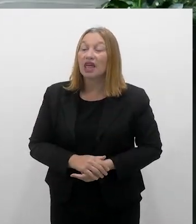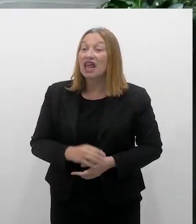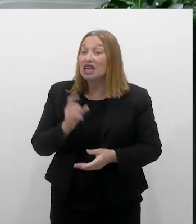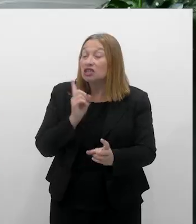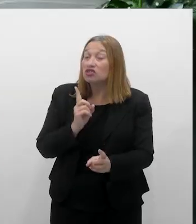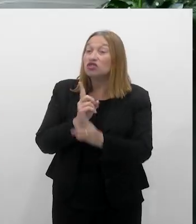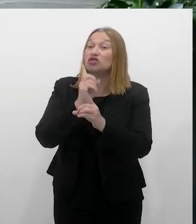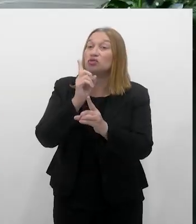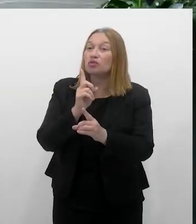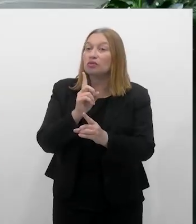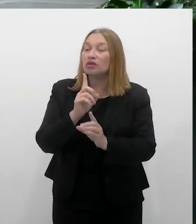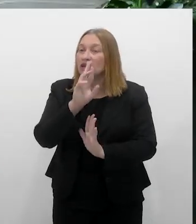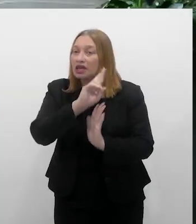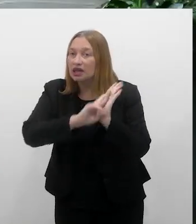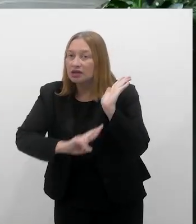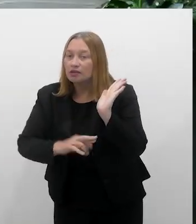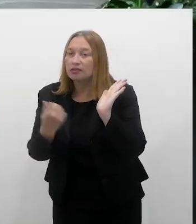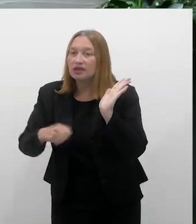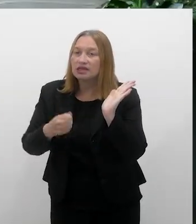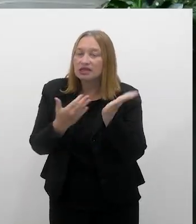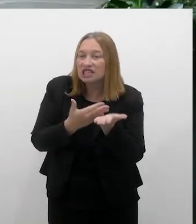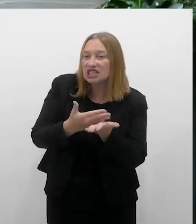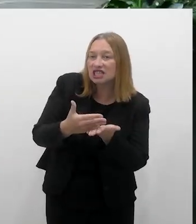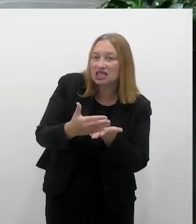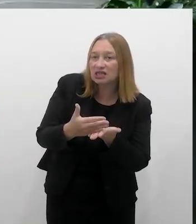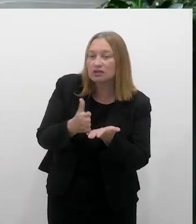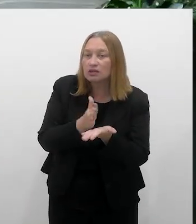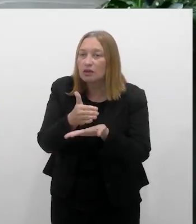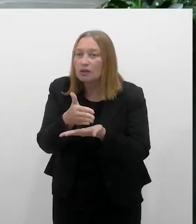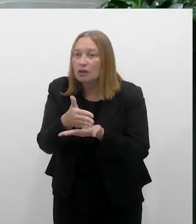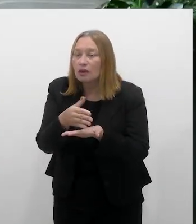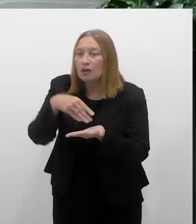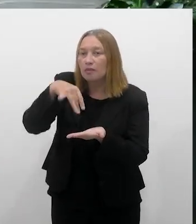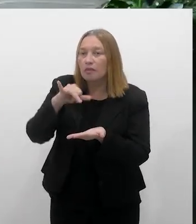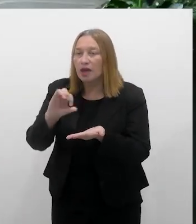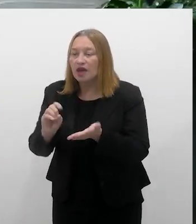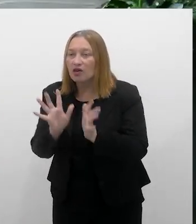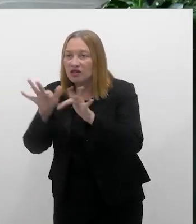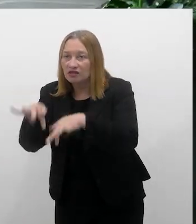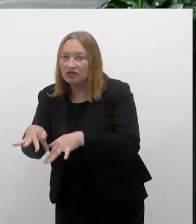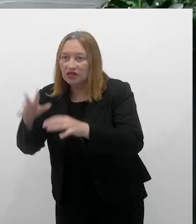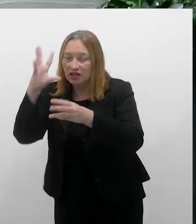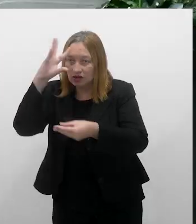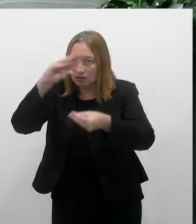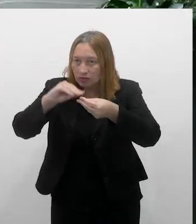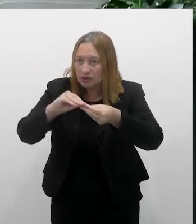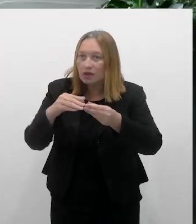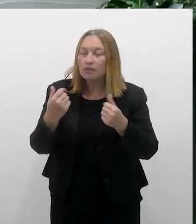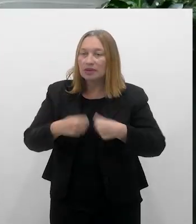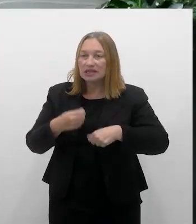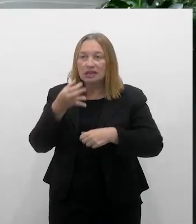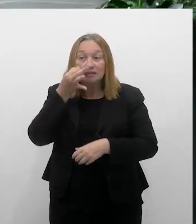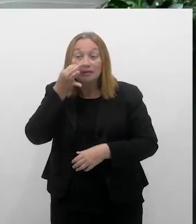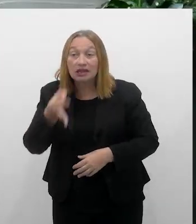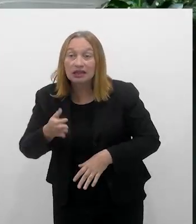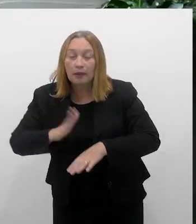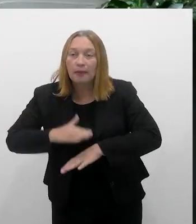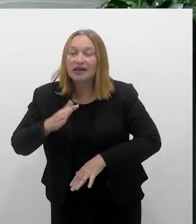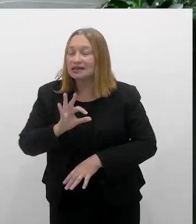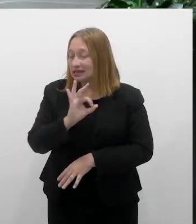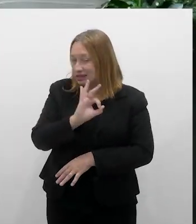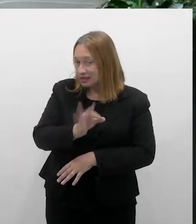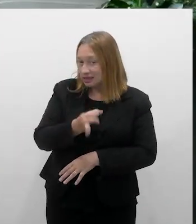aconteceu. Aconteceu. Eles descobriram que a redação tem que ter início, meio, fim, uma conclusão. Começaram a se interessar